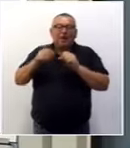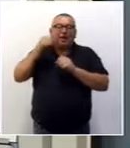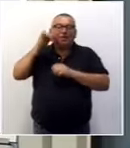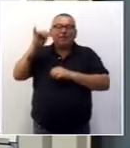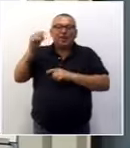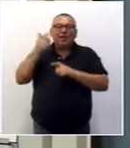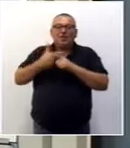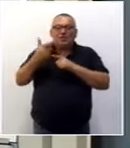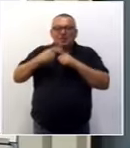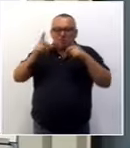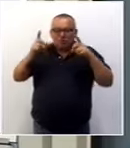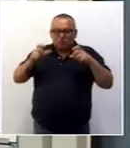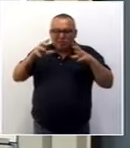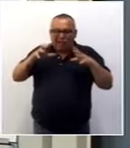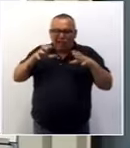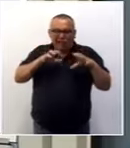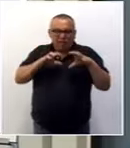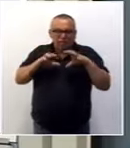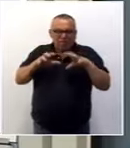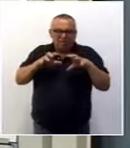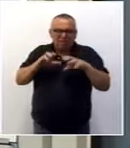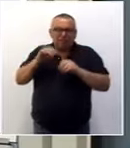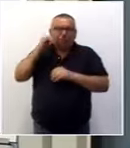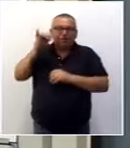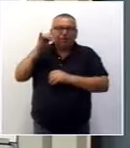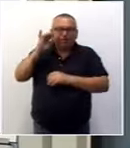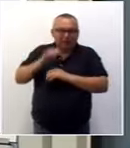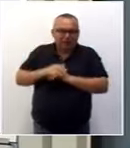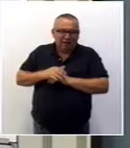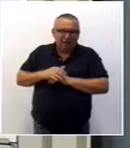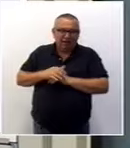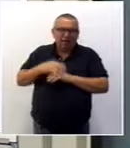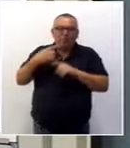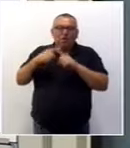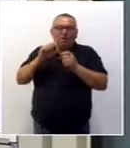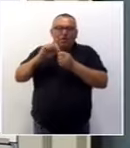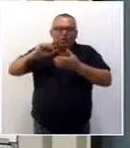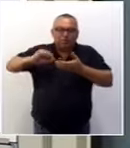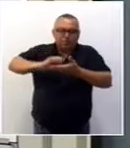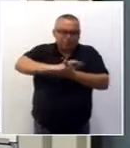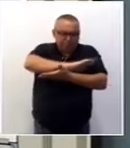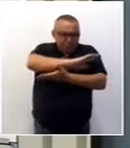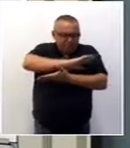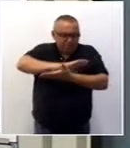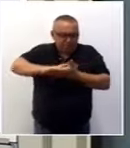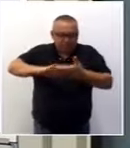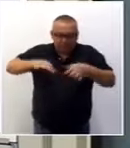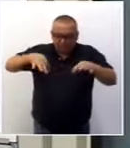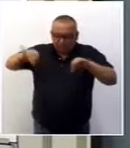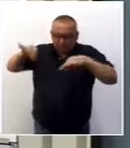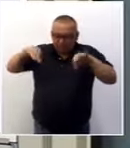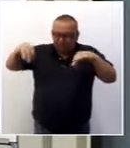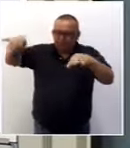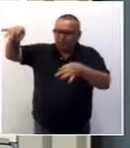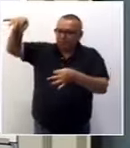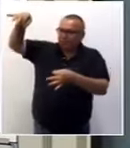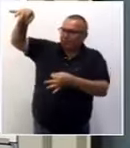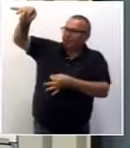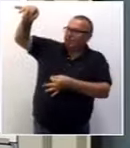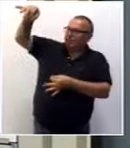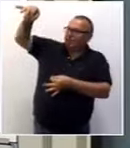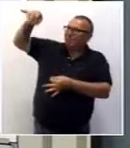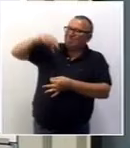quando você vai ampliar. Na verdade, você não vai ampliar, você vai revelar num papel fotográfico essa fotografia, porque se você ampliar, você tem